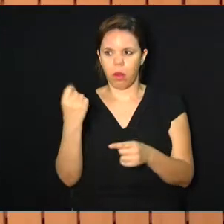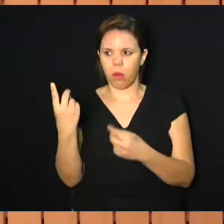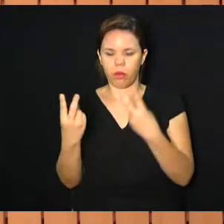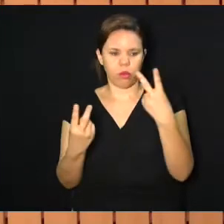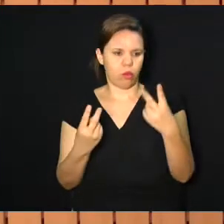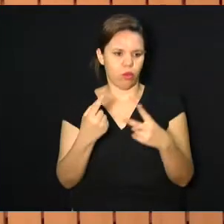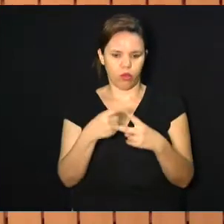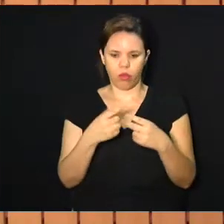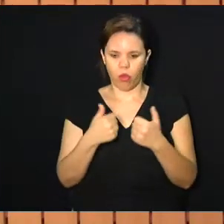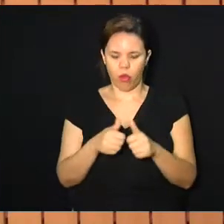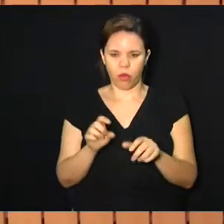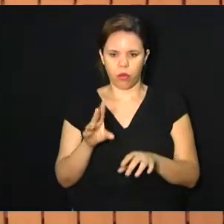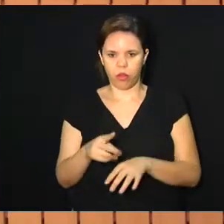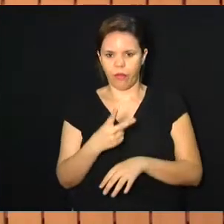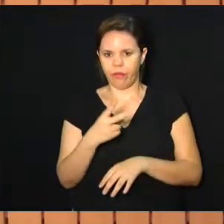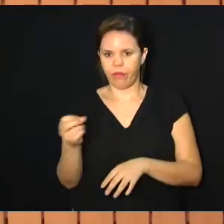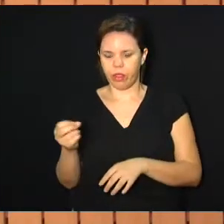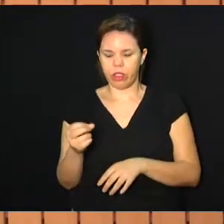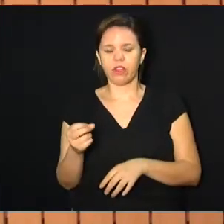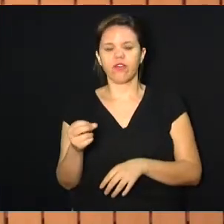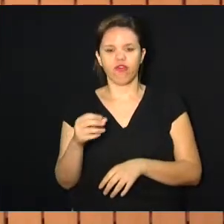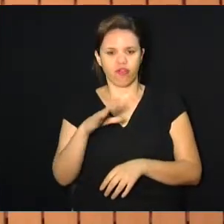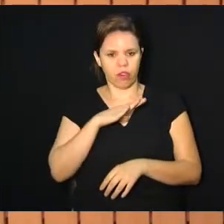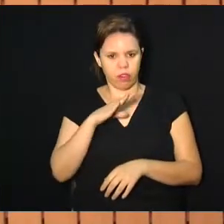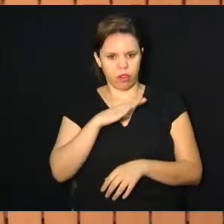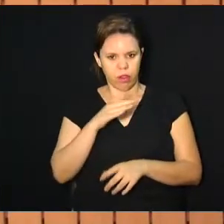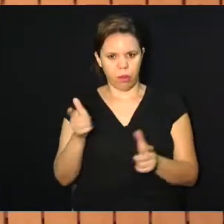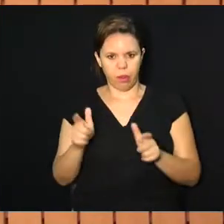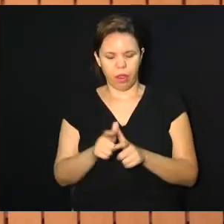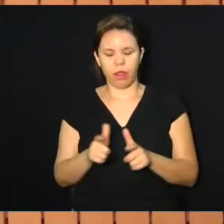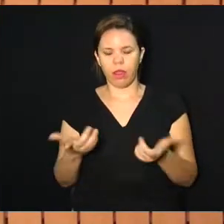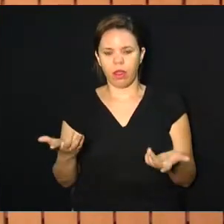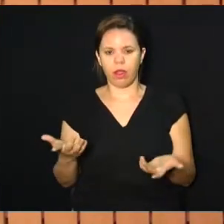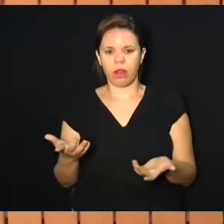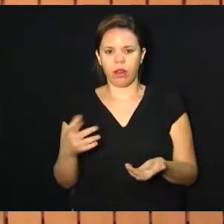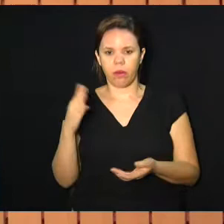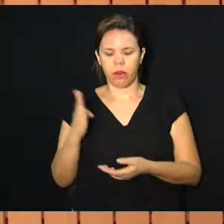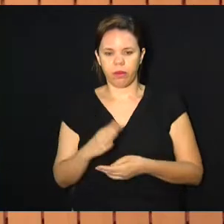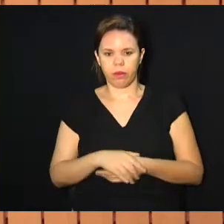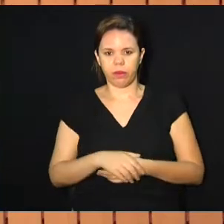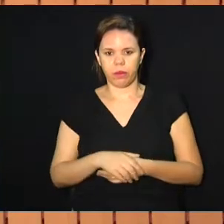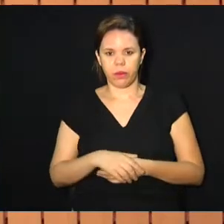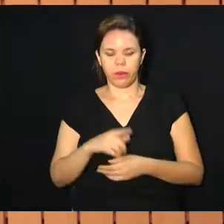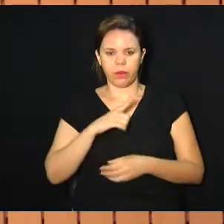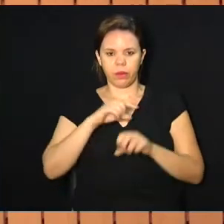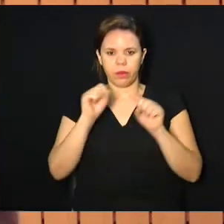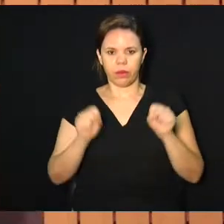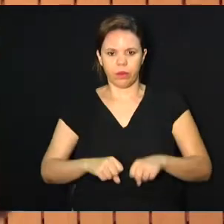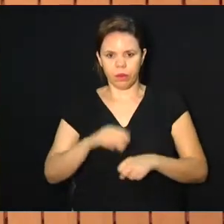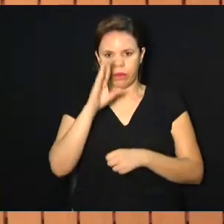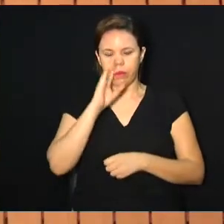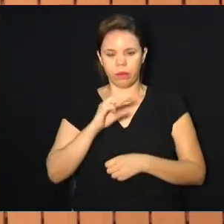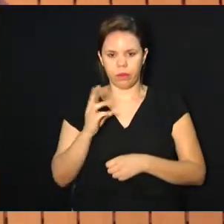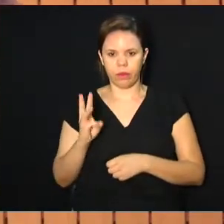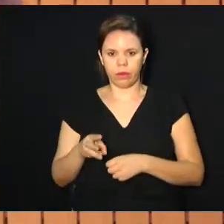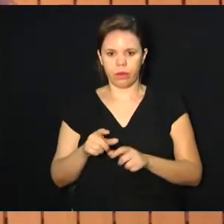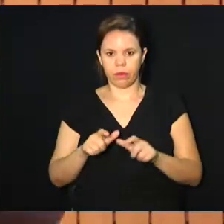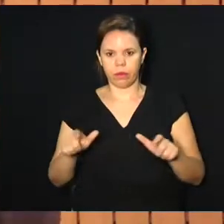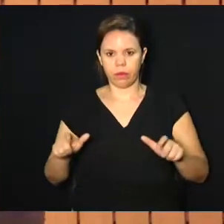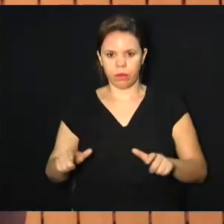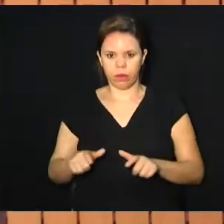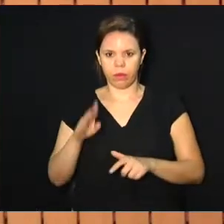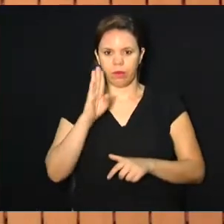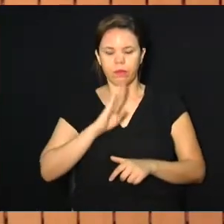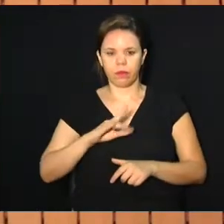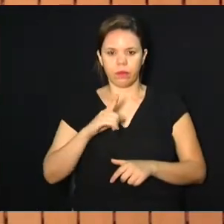linhas só, mas tem 20 cidades pequenas, médias, né, com sistemas gratuitos, né, mais de 3 linhas gratuitos.